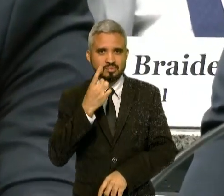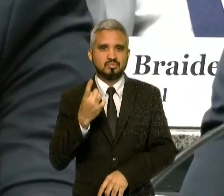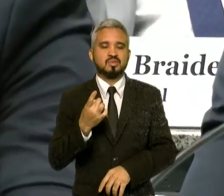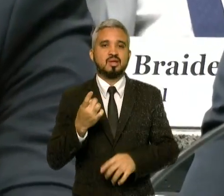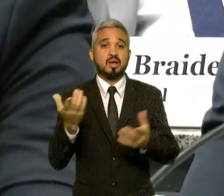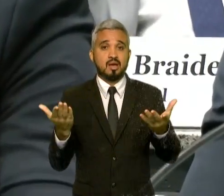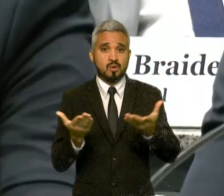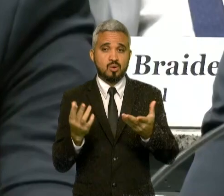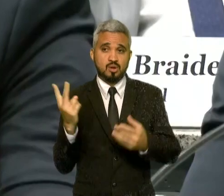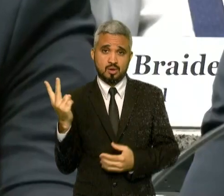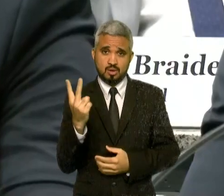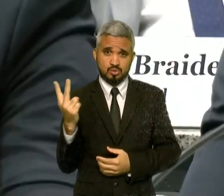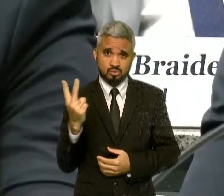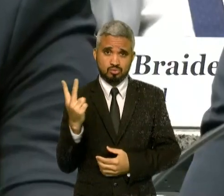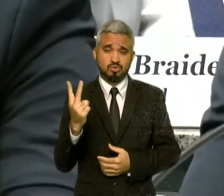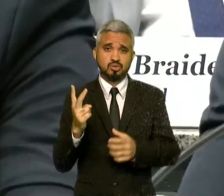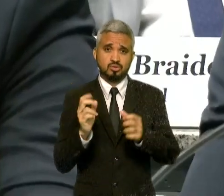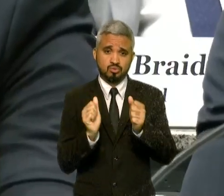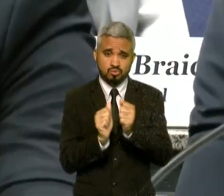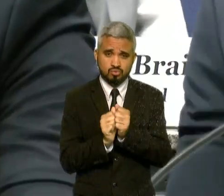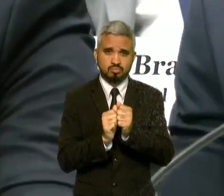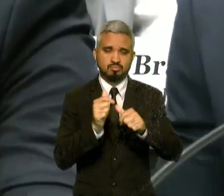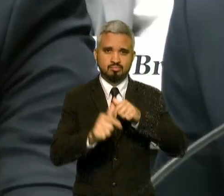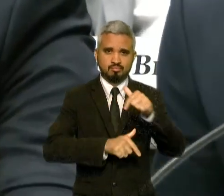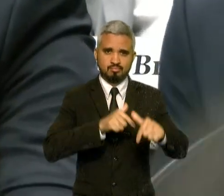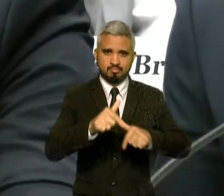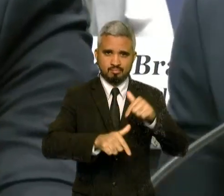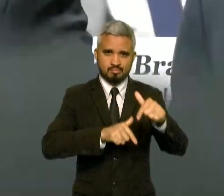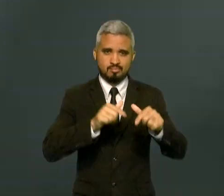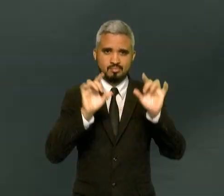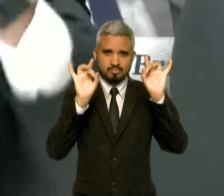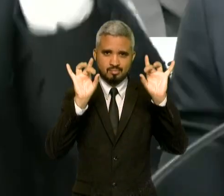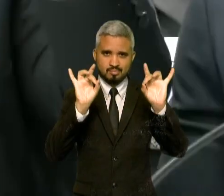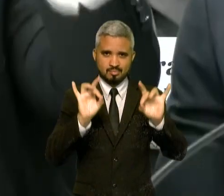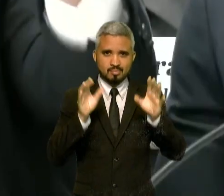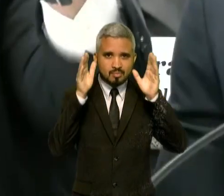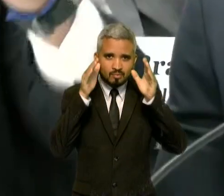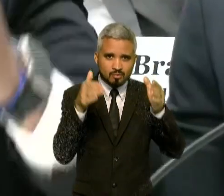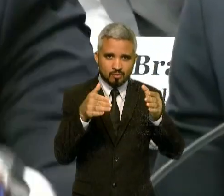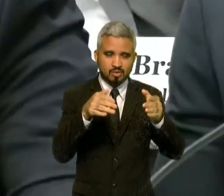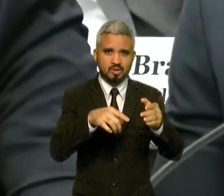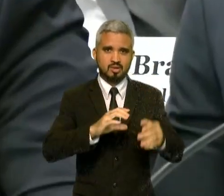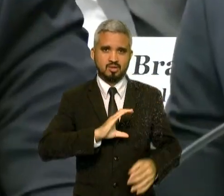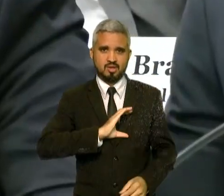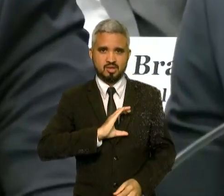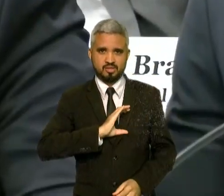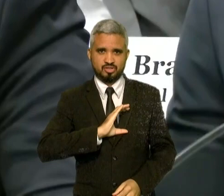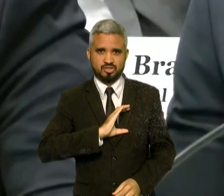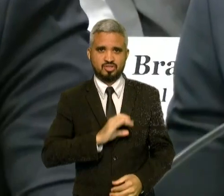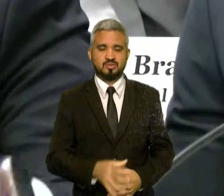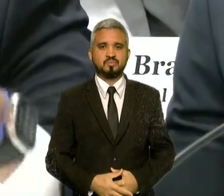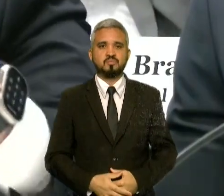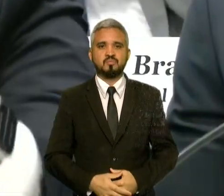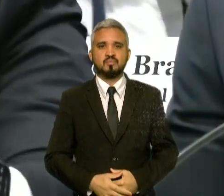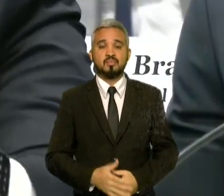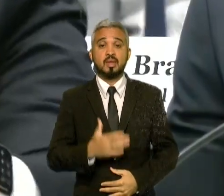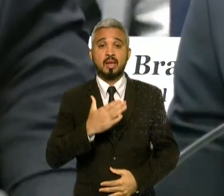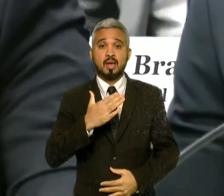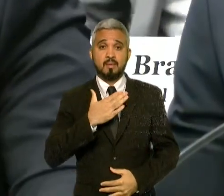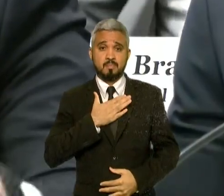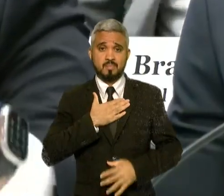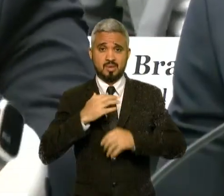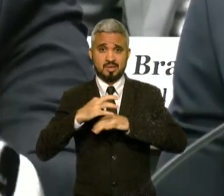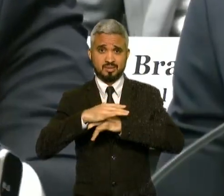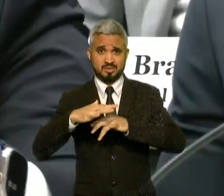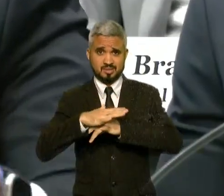essa região e aqui pela cidade de Caxias de forma bem especial. Eu sou votado da cidade muito próxima aqui, que é Coelho Neto, fui o deputado mais votado lá